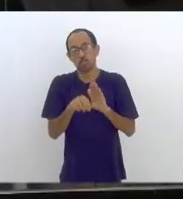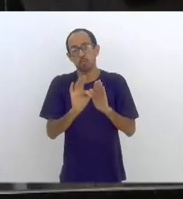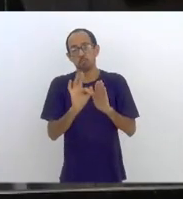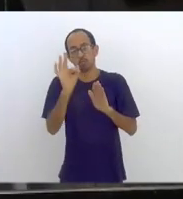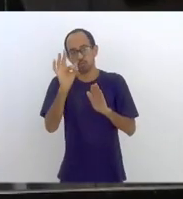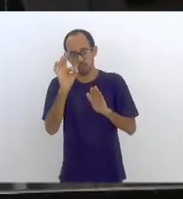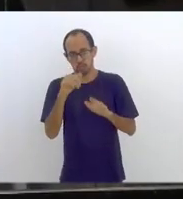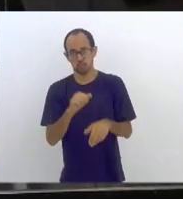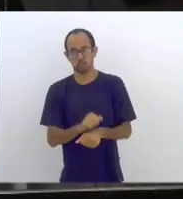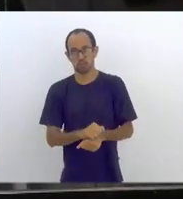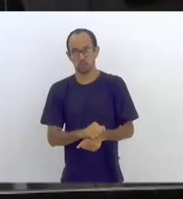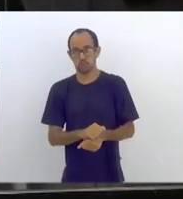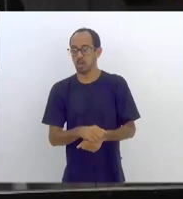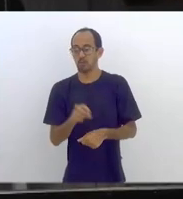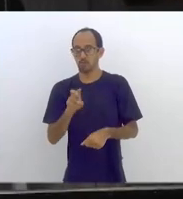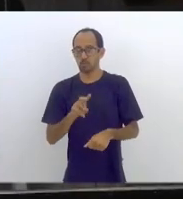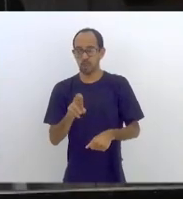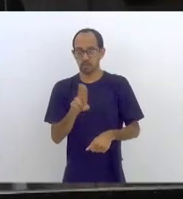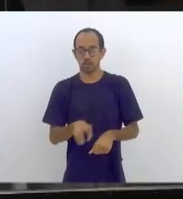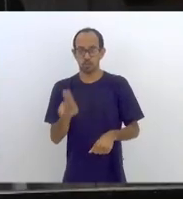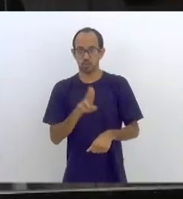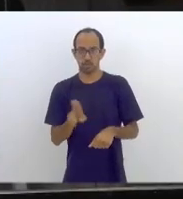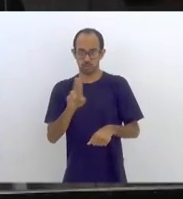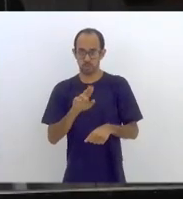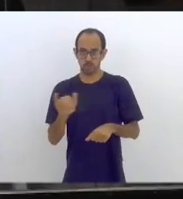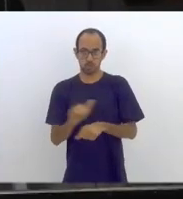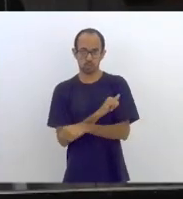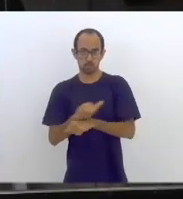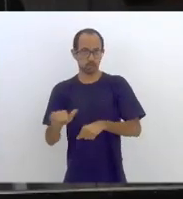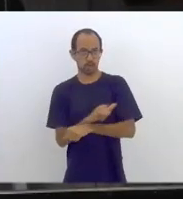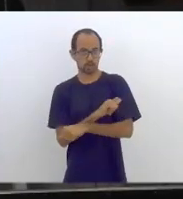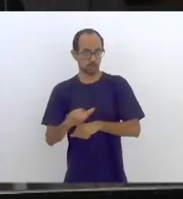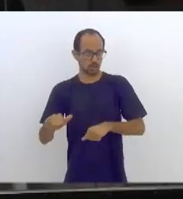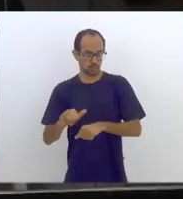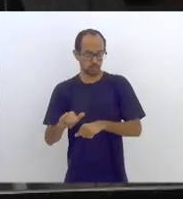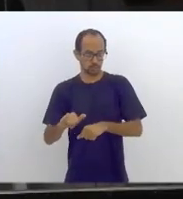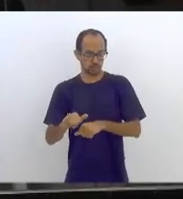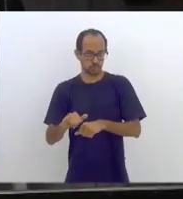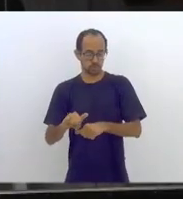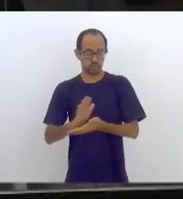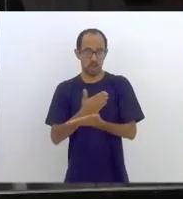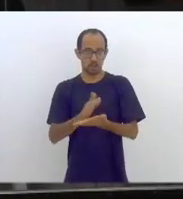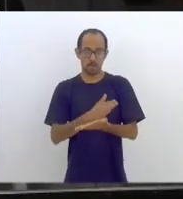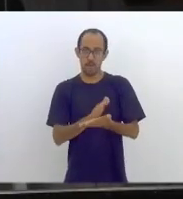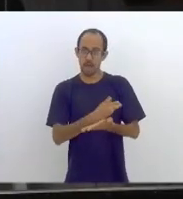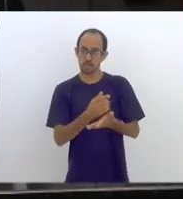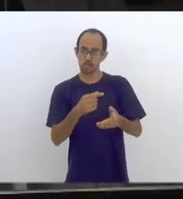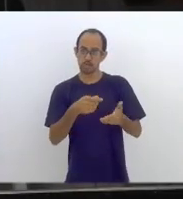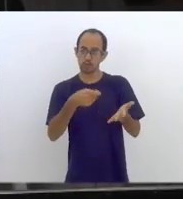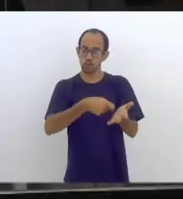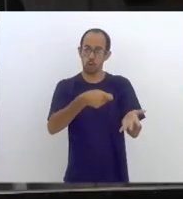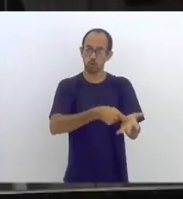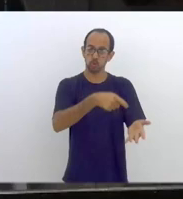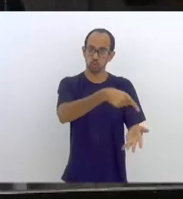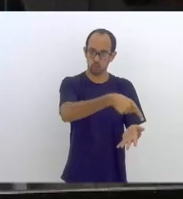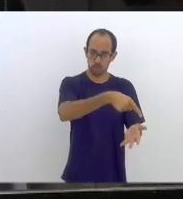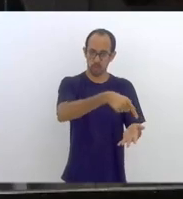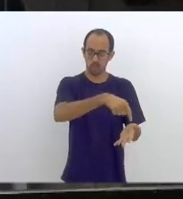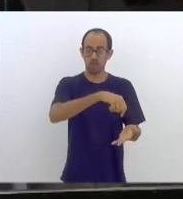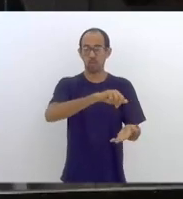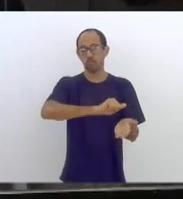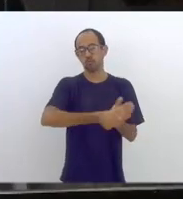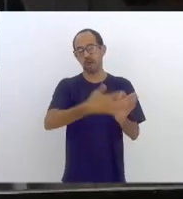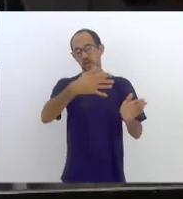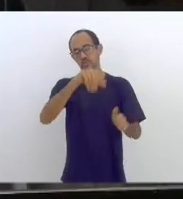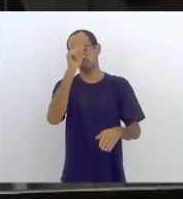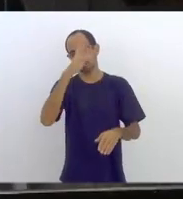e venho sendo utilizado como instrumento de ameaça de tortura de cidadãos brasileiros e muitos deles